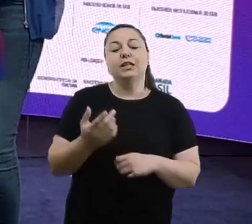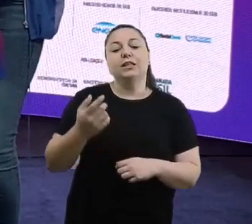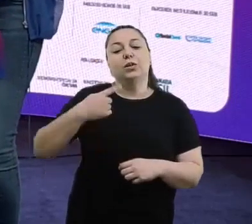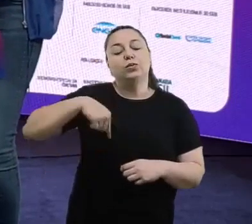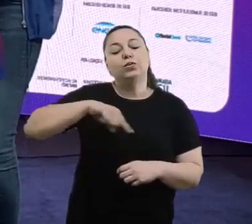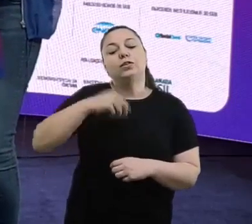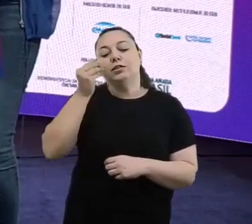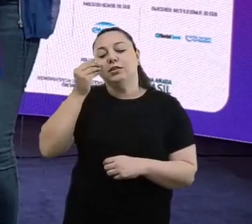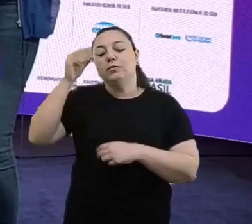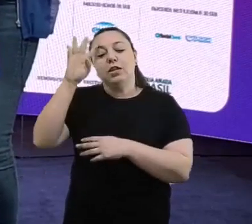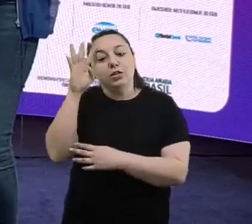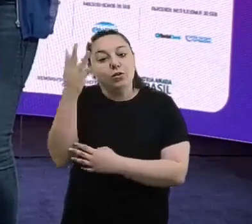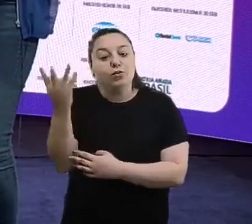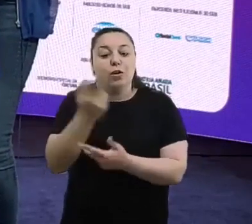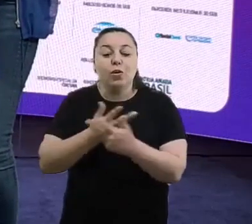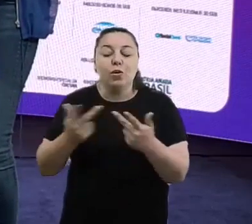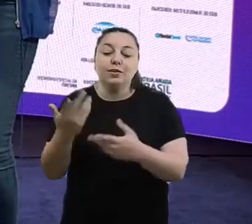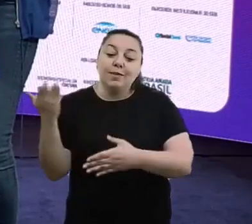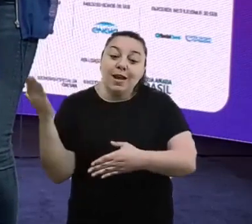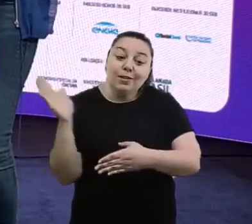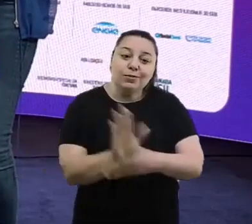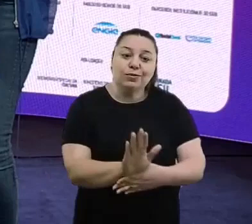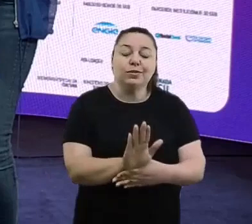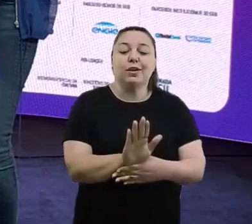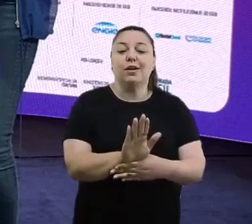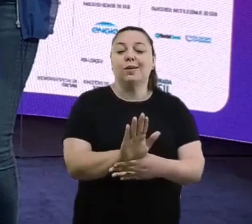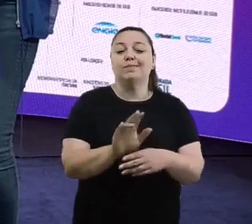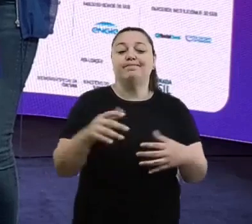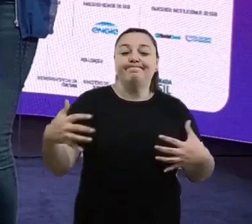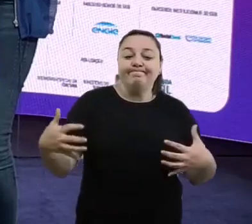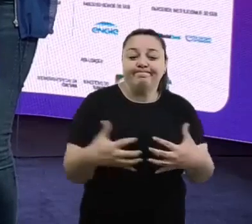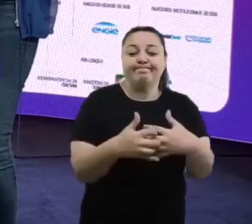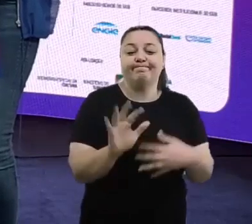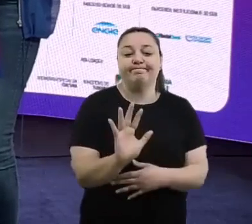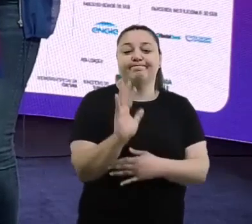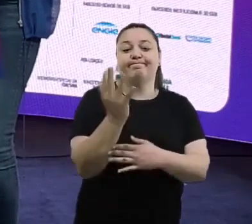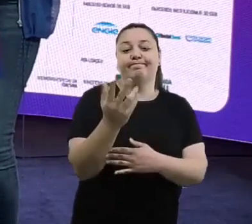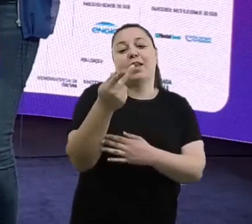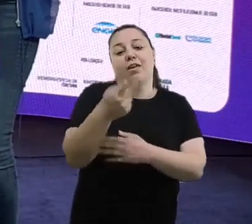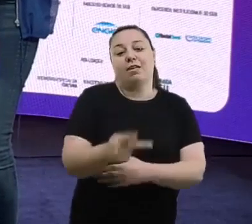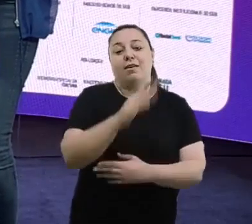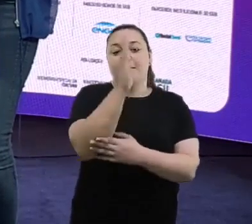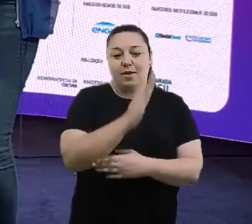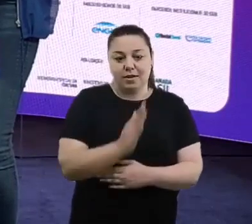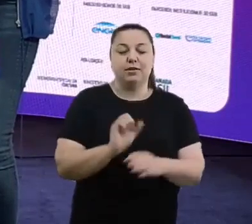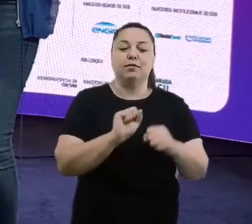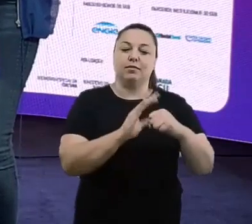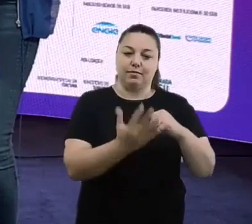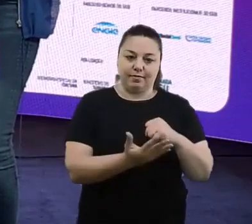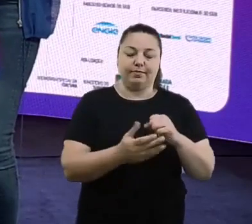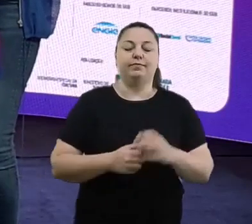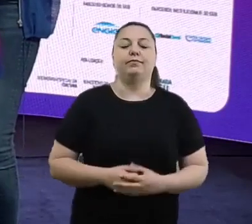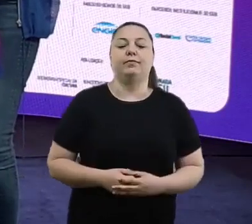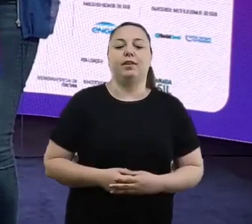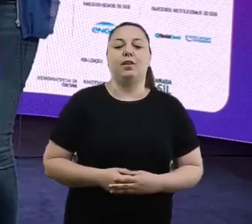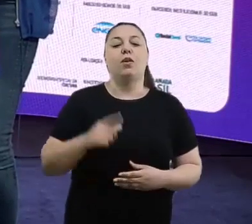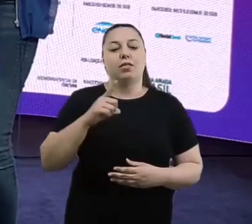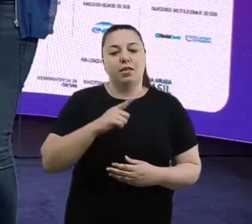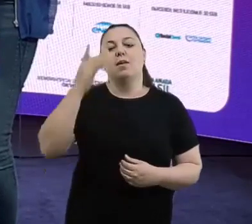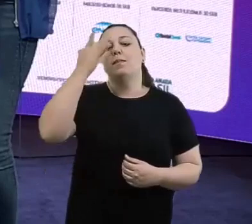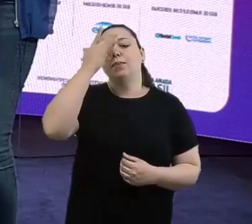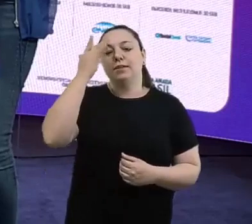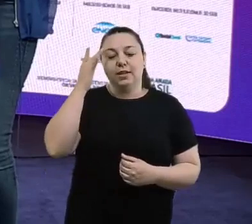auxiliassem na crise gerada pelo Covid aqui no Brasil. Então, a gente teve como participantes dessa formação a Secretaria